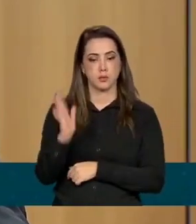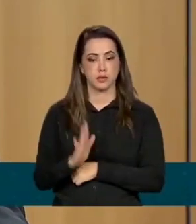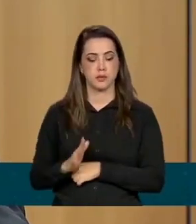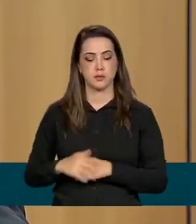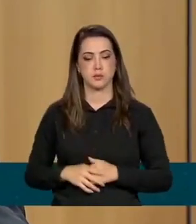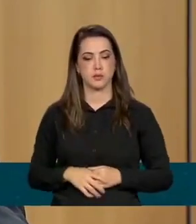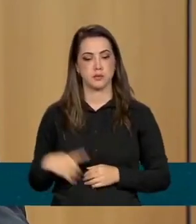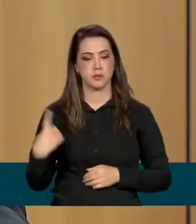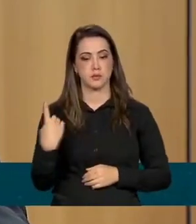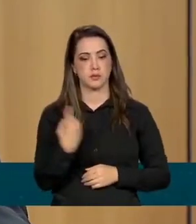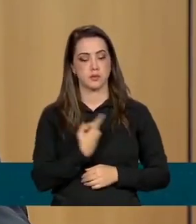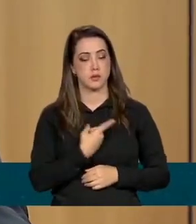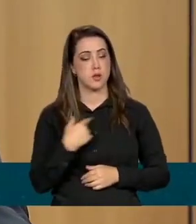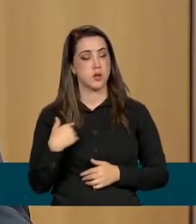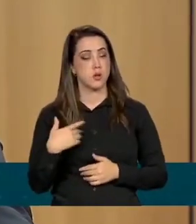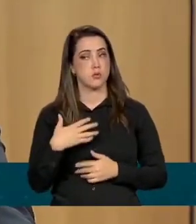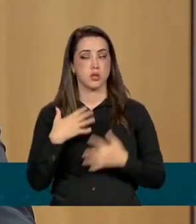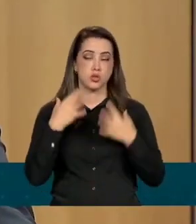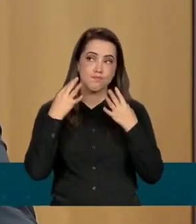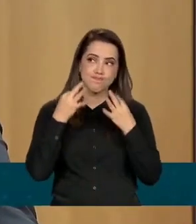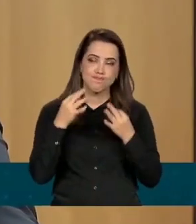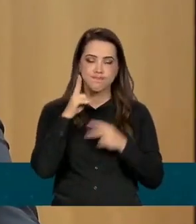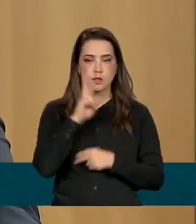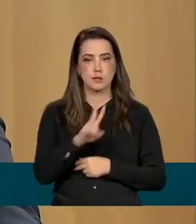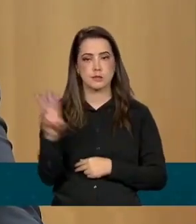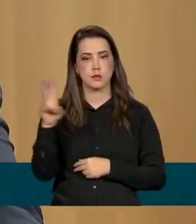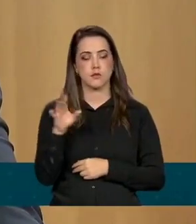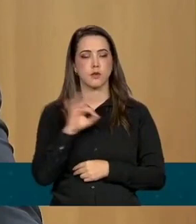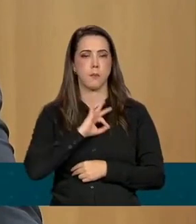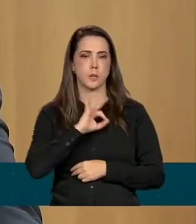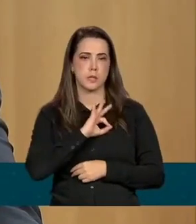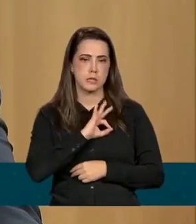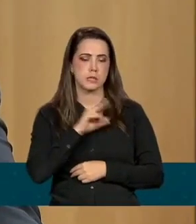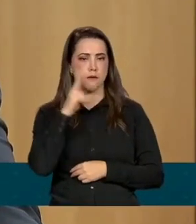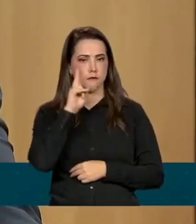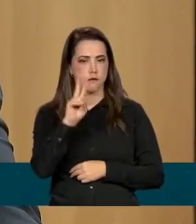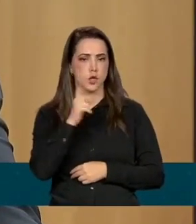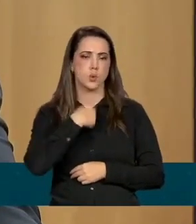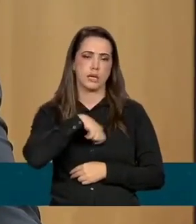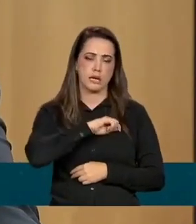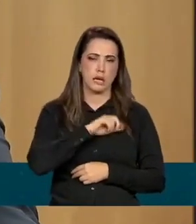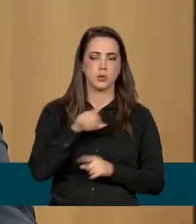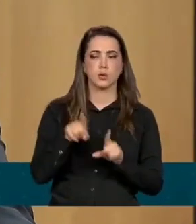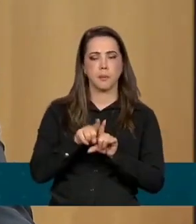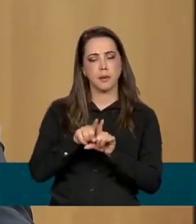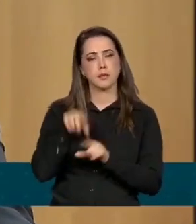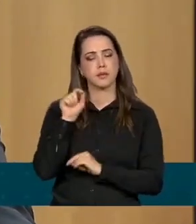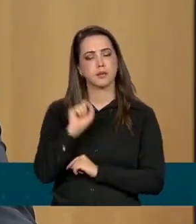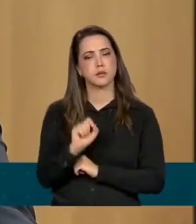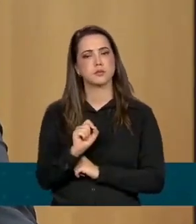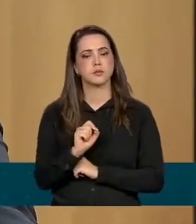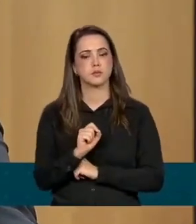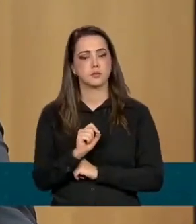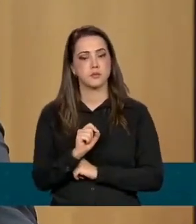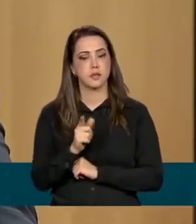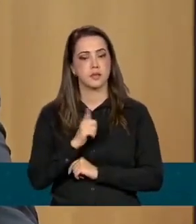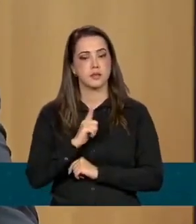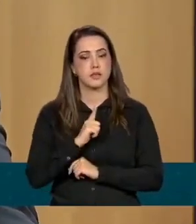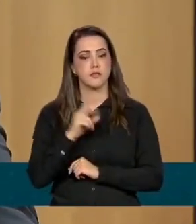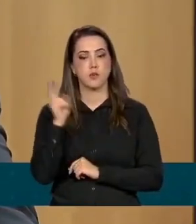né? O que nos chamou a atenção das autoridades policiais, dos delegados que trabalham conosco, é que houve